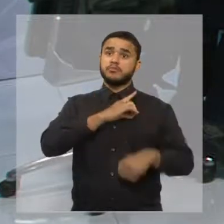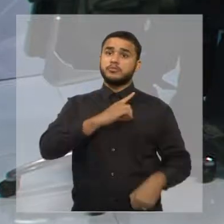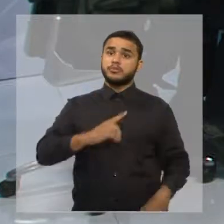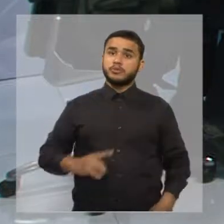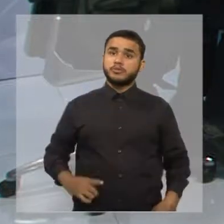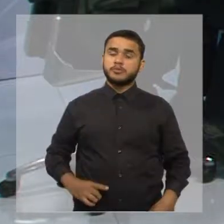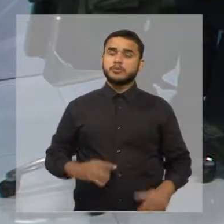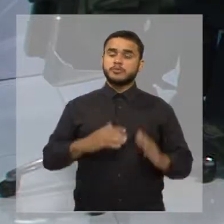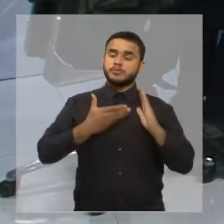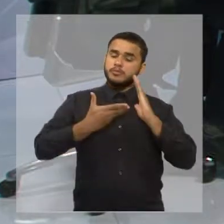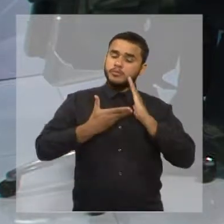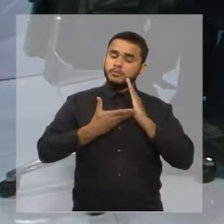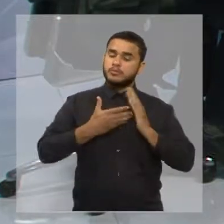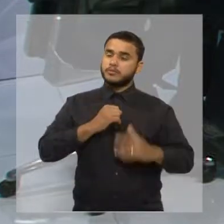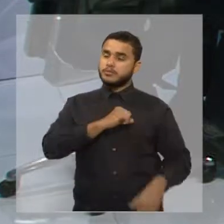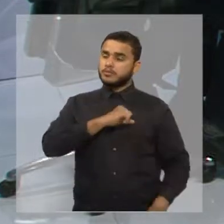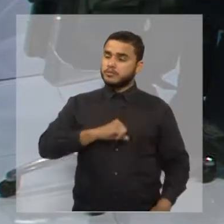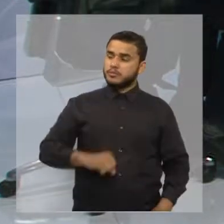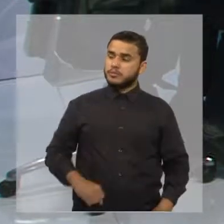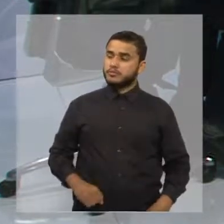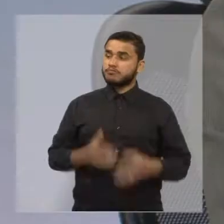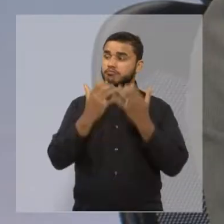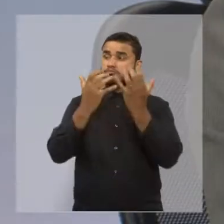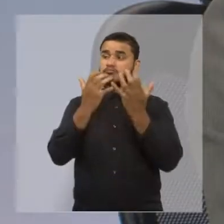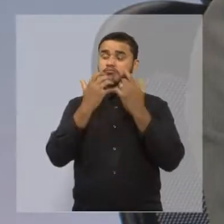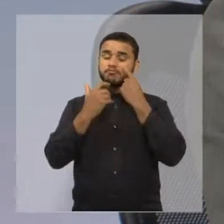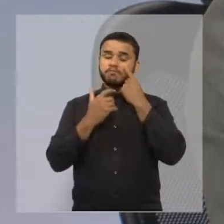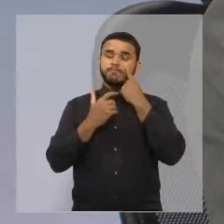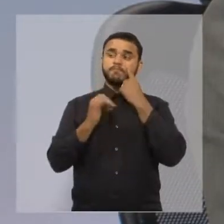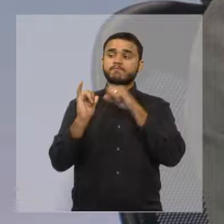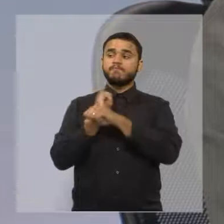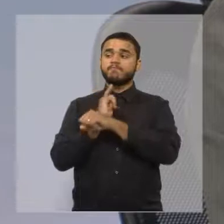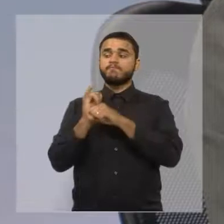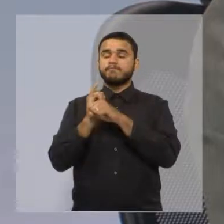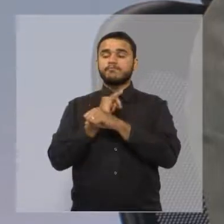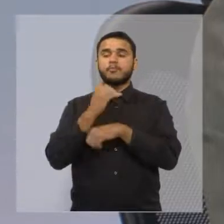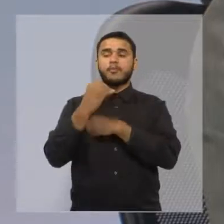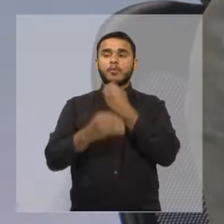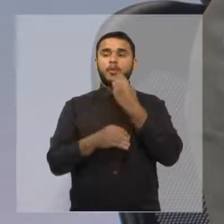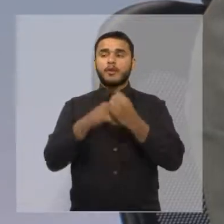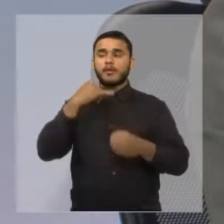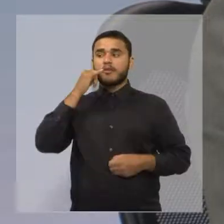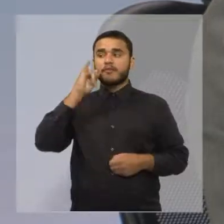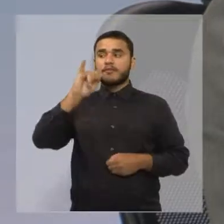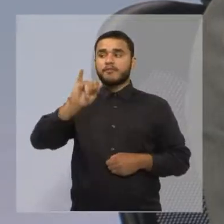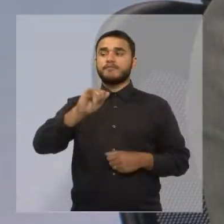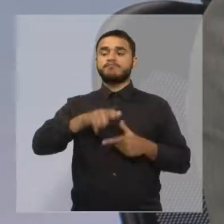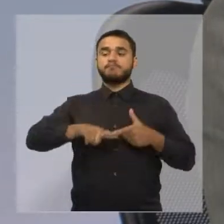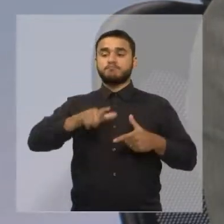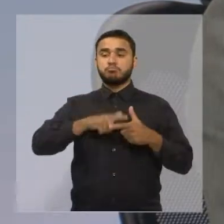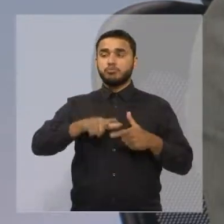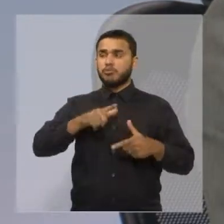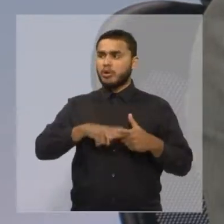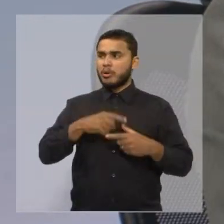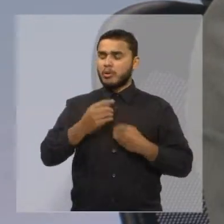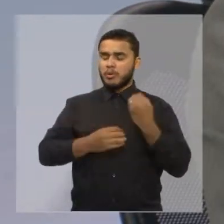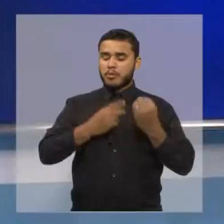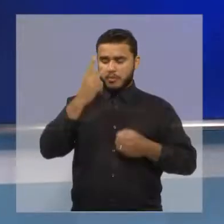nos efeitos, nos resultados, na eficácia que essa lei possa vir a ter. Do outro lado, o próprio presidente da